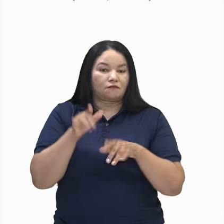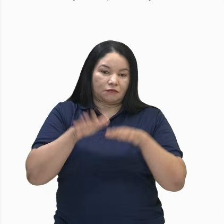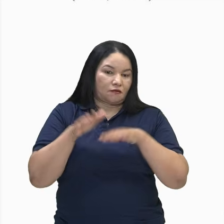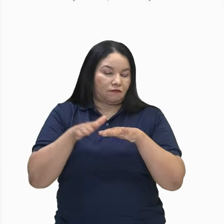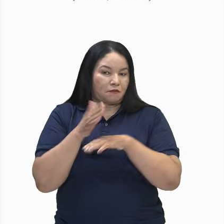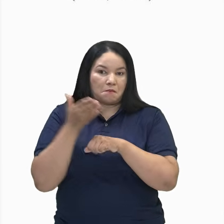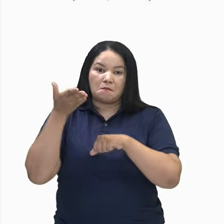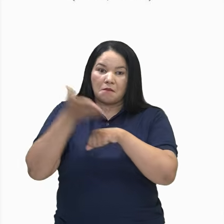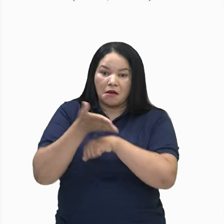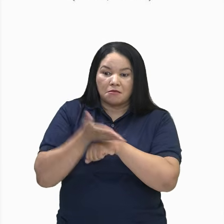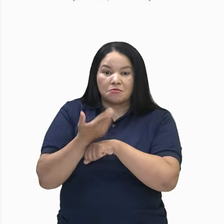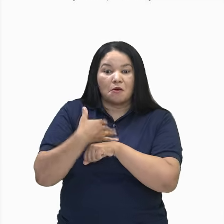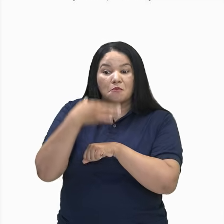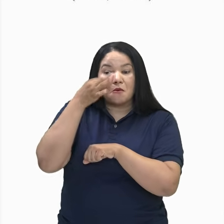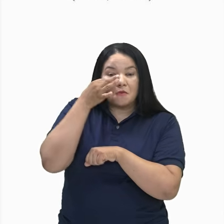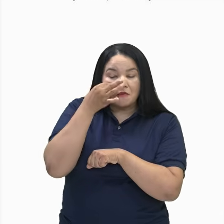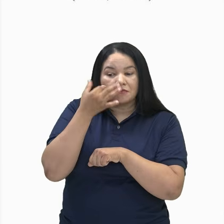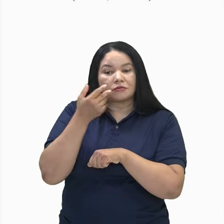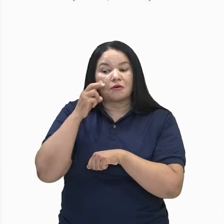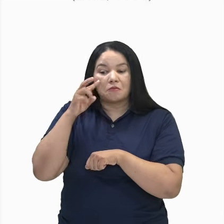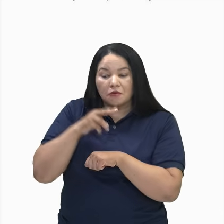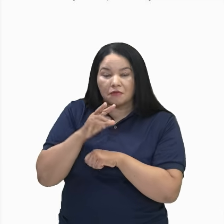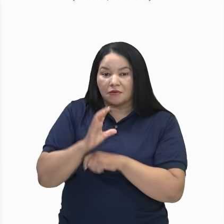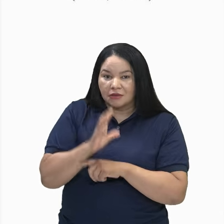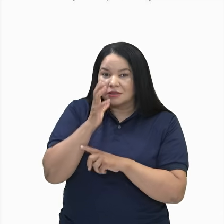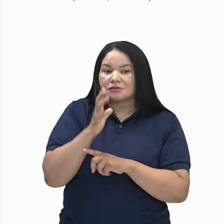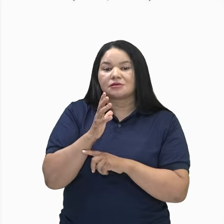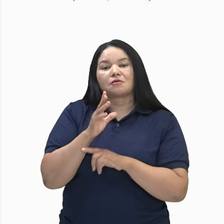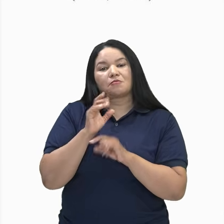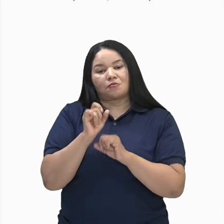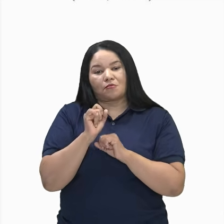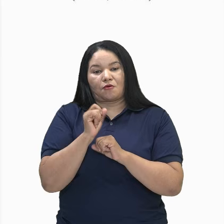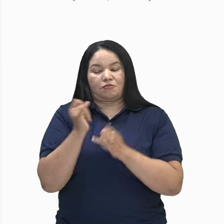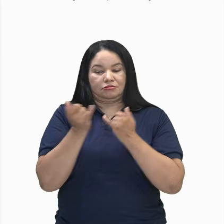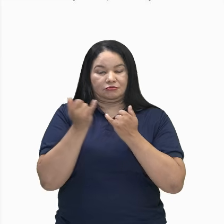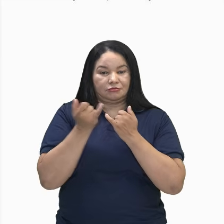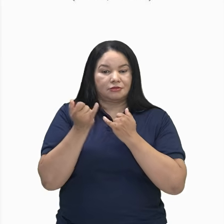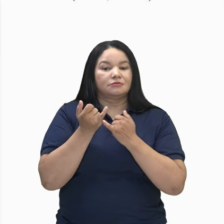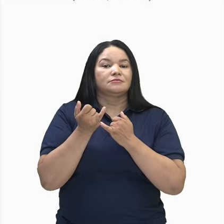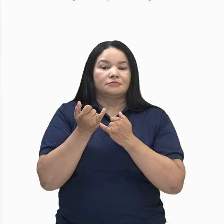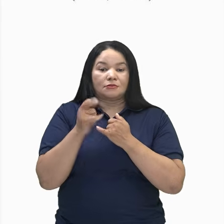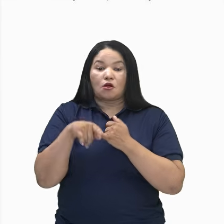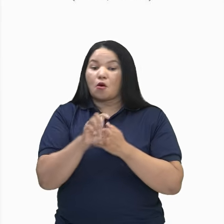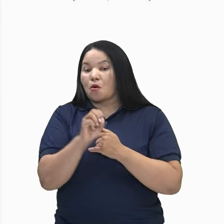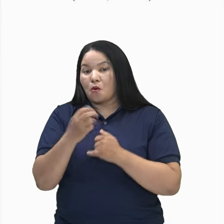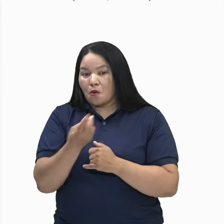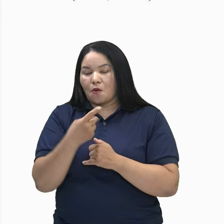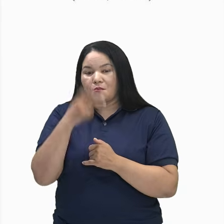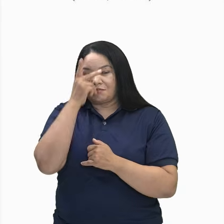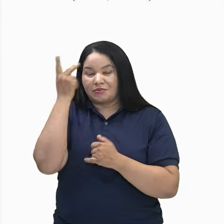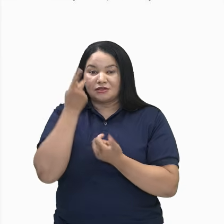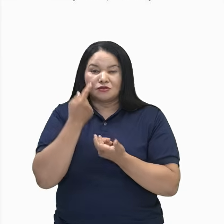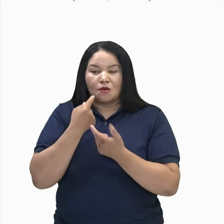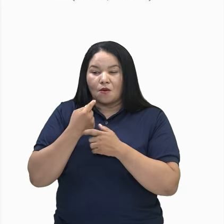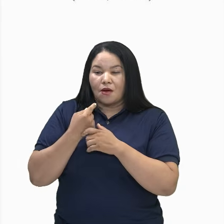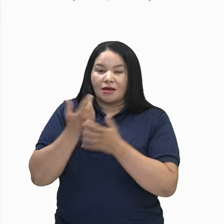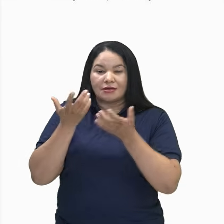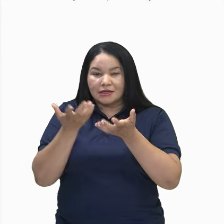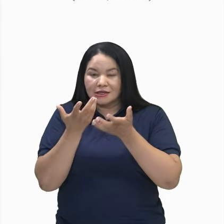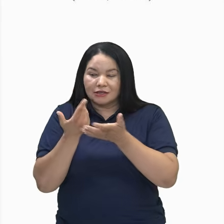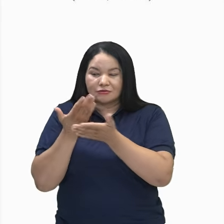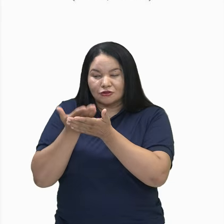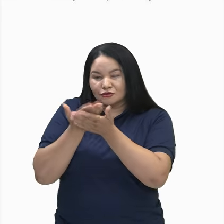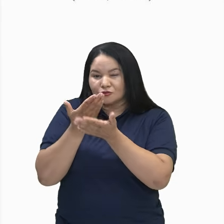ali presenciando o fato acontecido, ou os experts, né, que são aquelas pessoas que se dedicam ao estudo